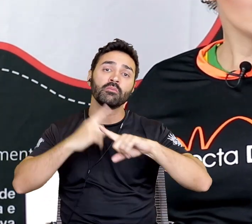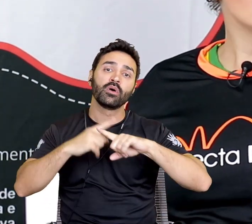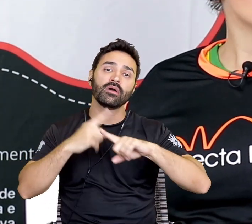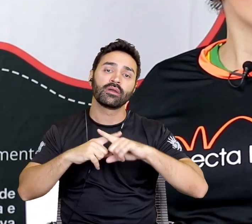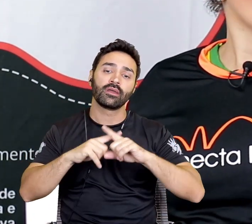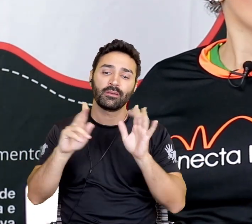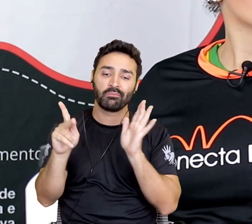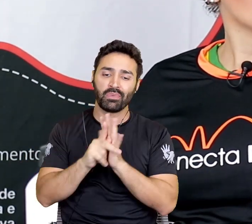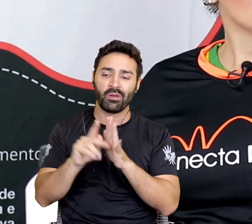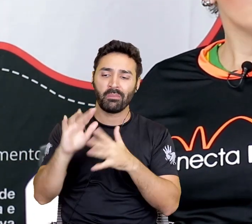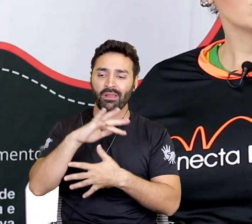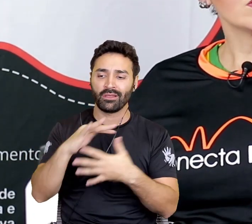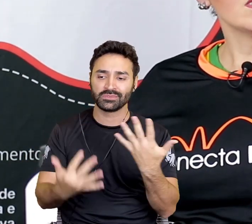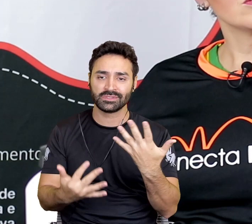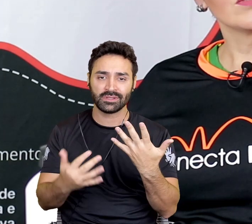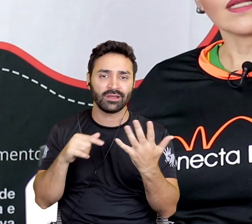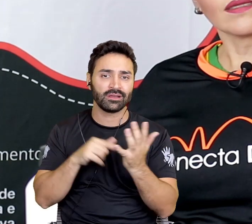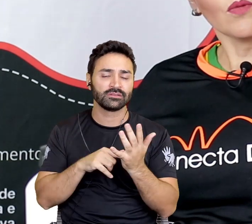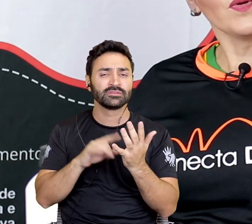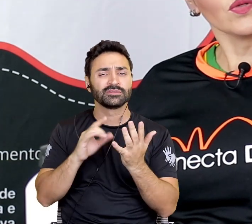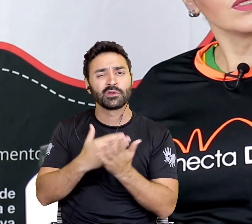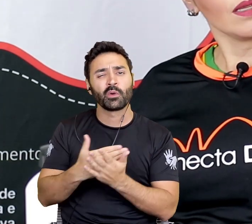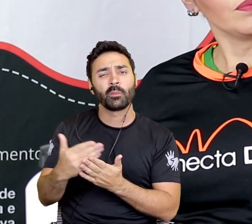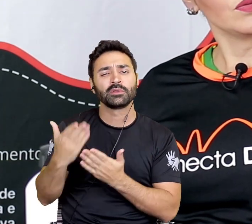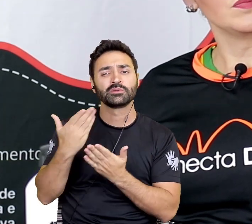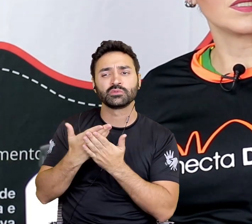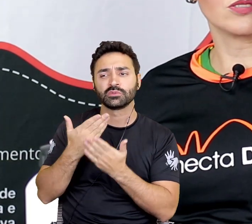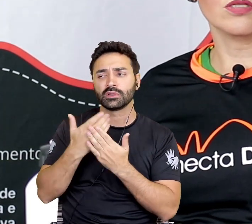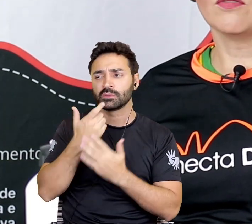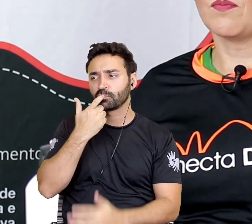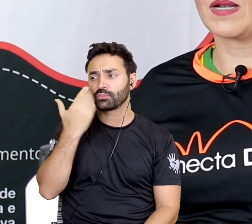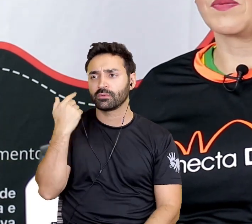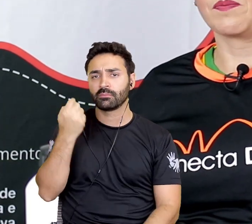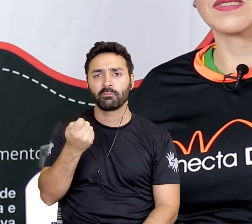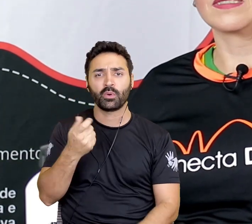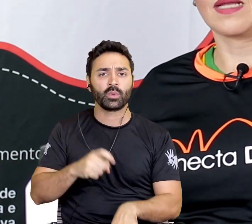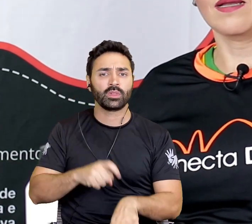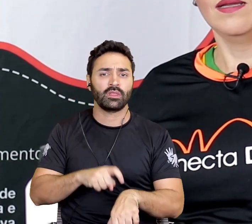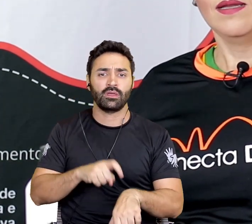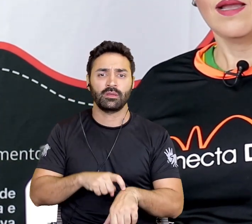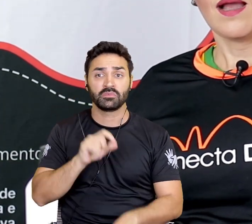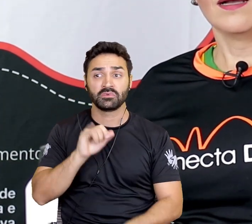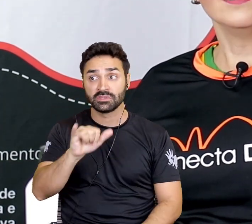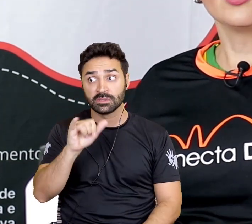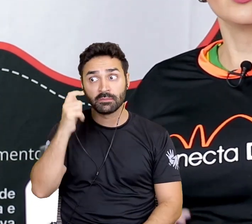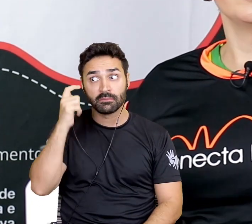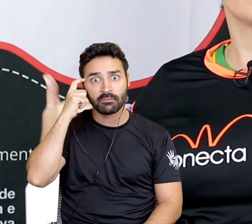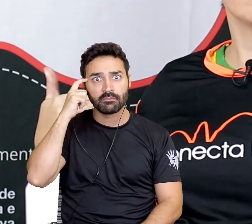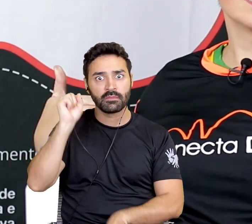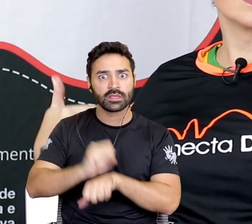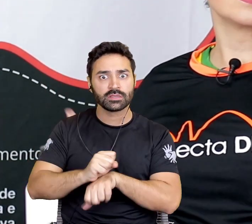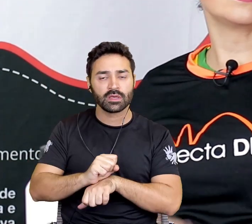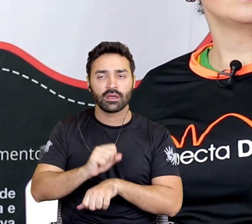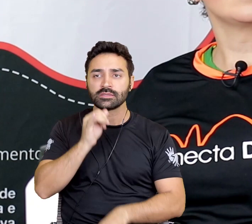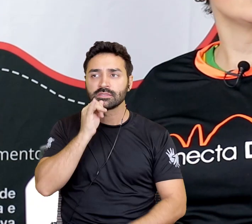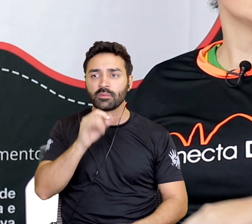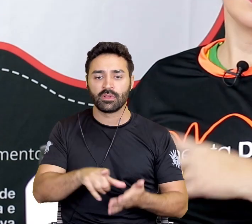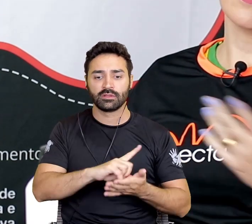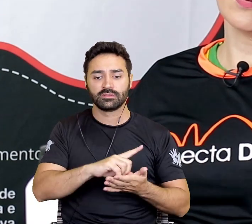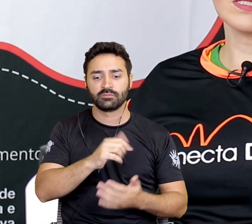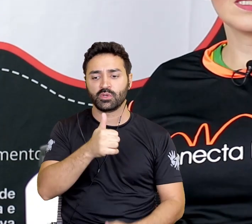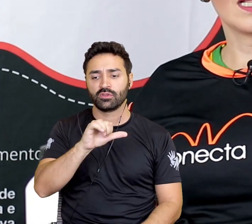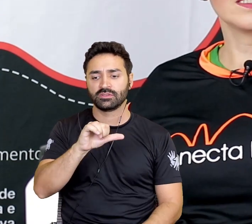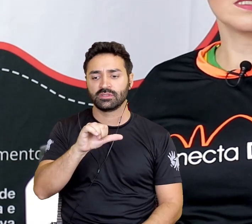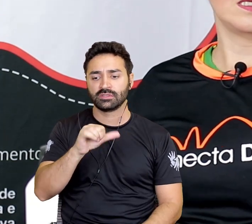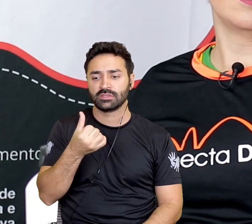própria língua de sinais, ela começou a ser estudada há tão pouco tempo, porque se a gente for parar para pensar, antes de 1960 elas nem